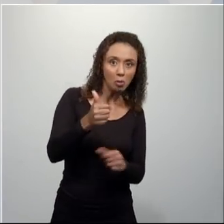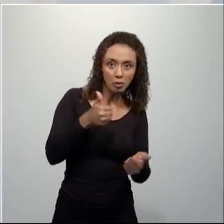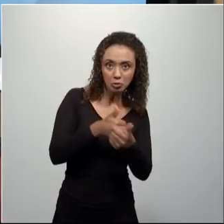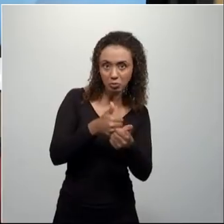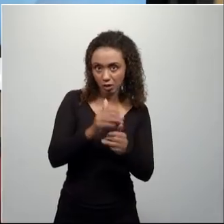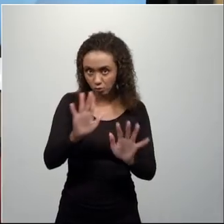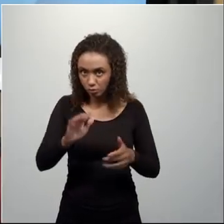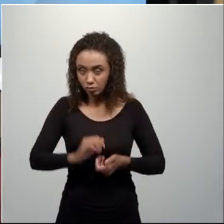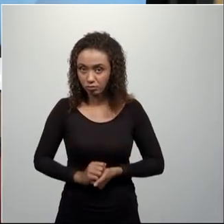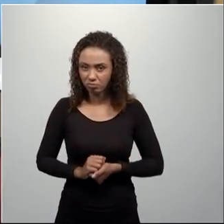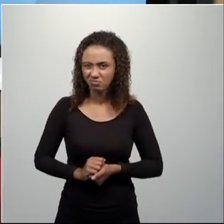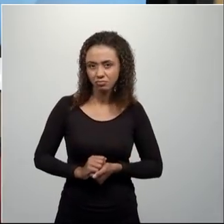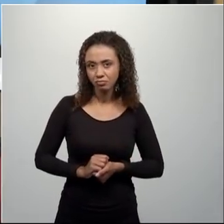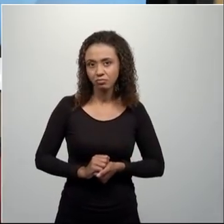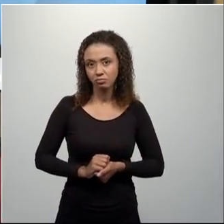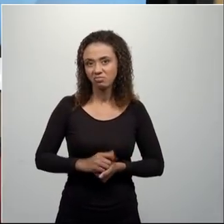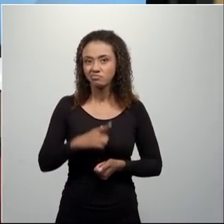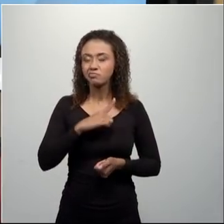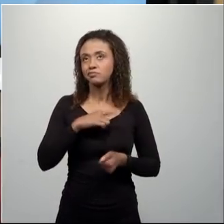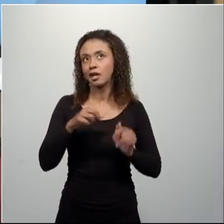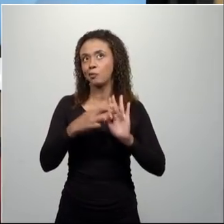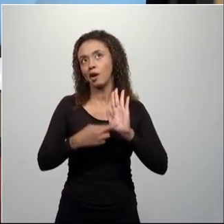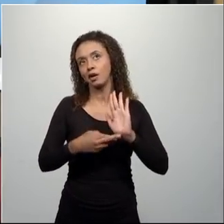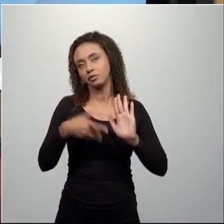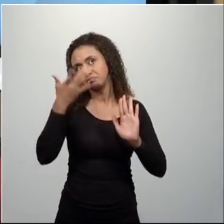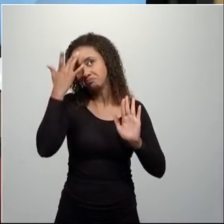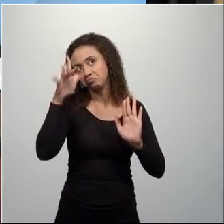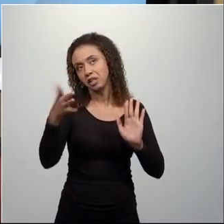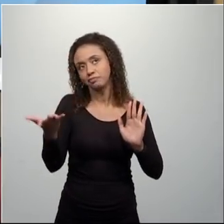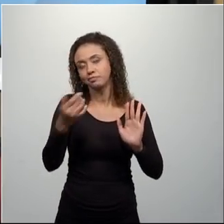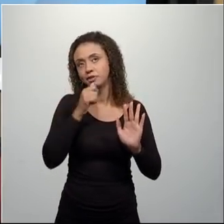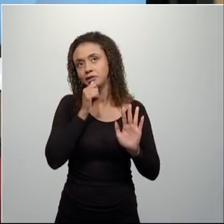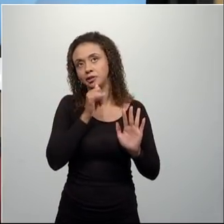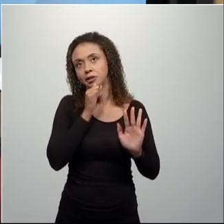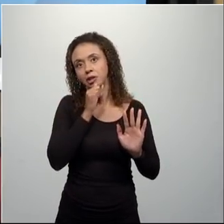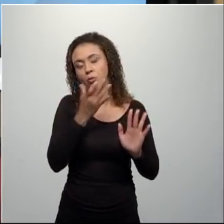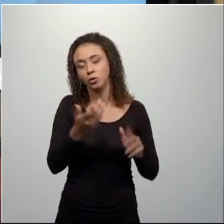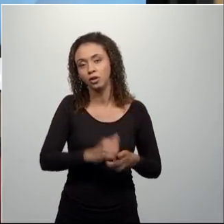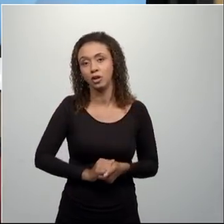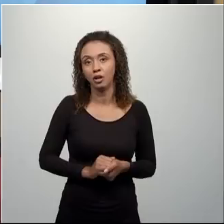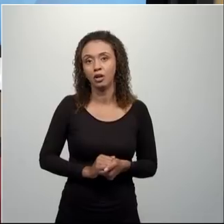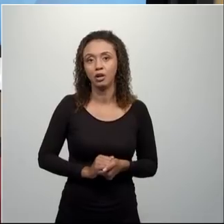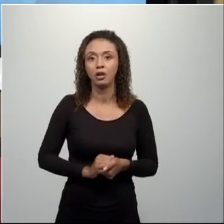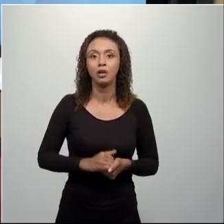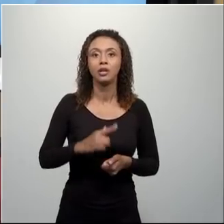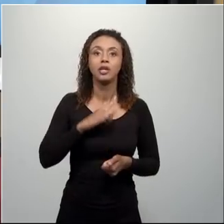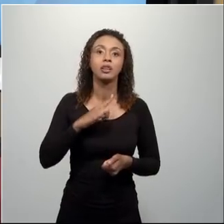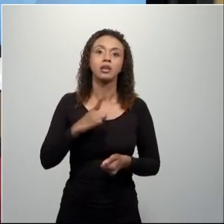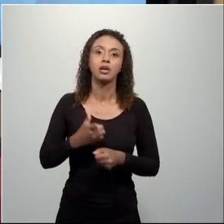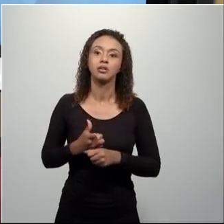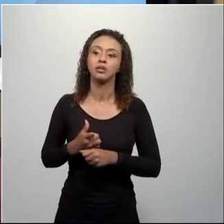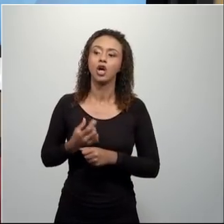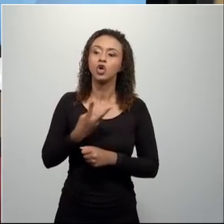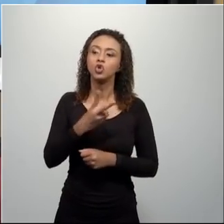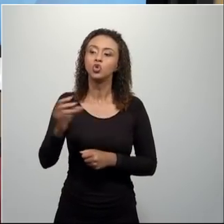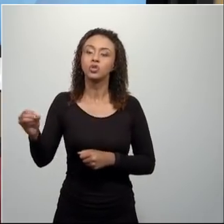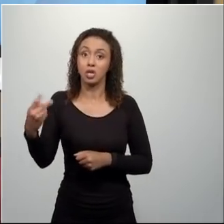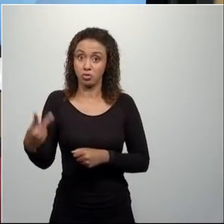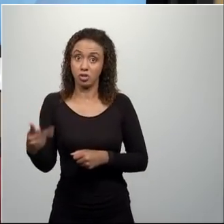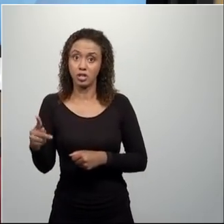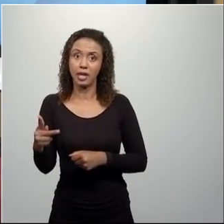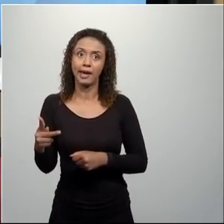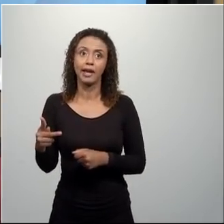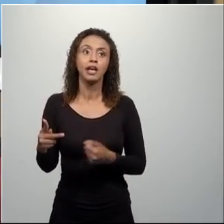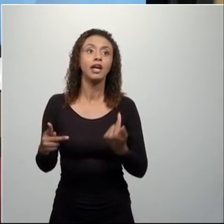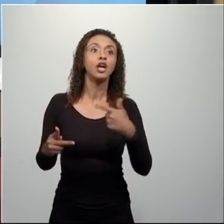200 seguindo uma métrica por exemplo a diferença entre o identificador dele 200 e o próprio arquivo então